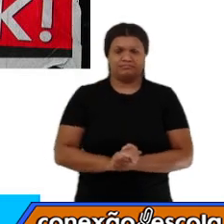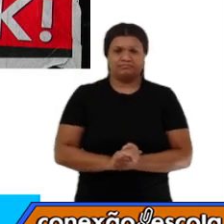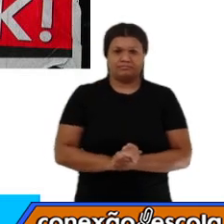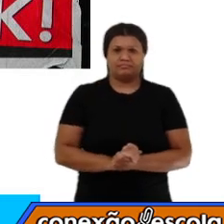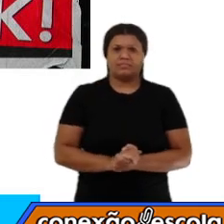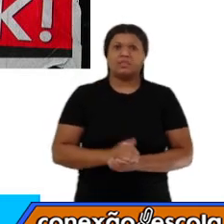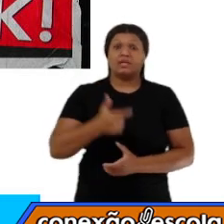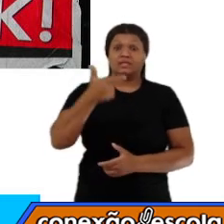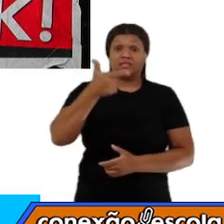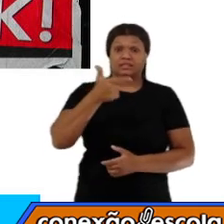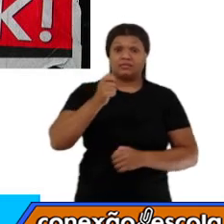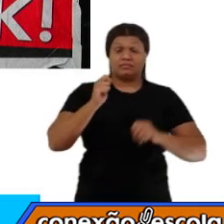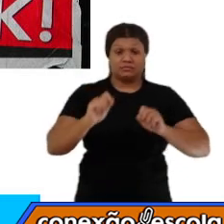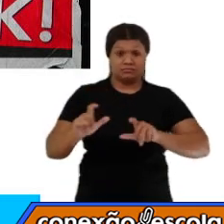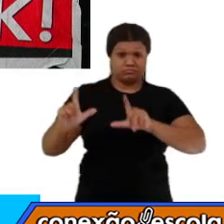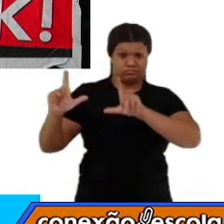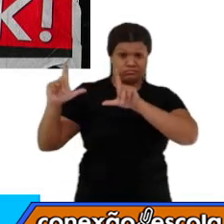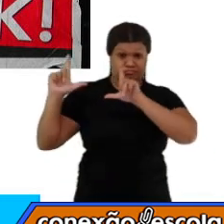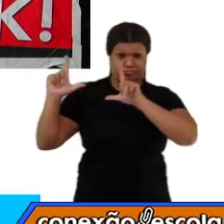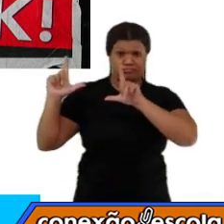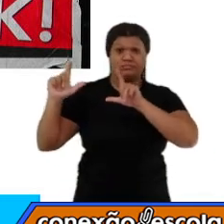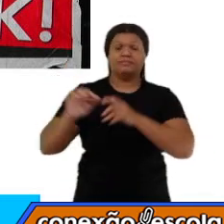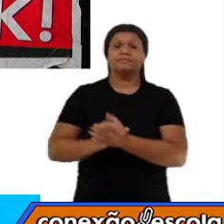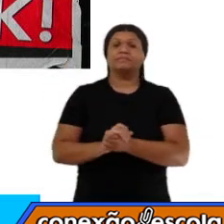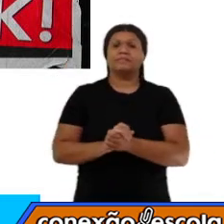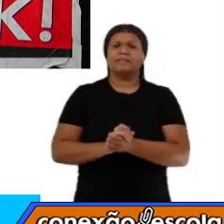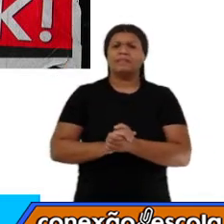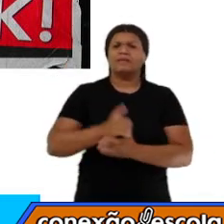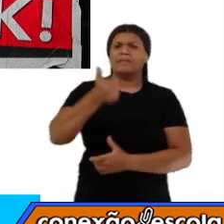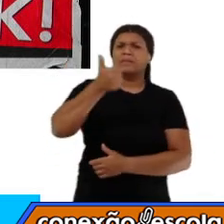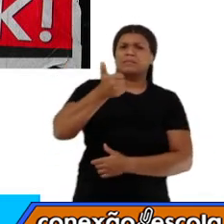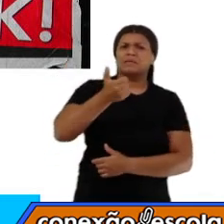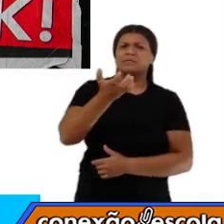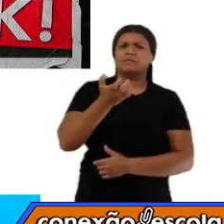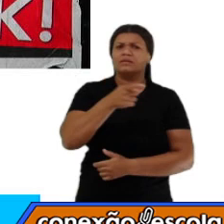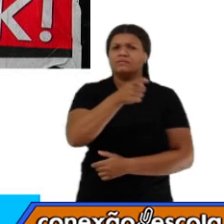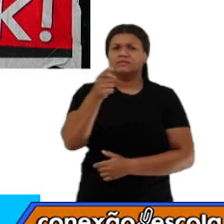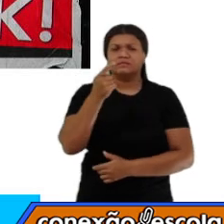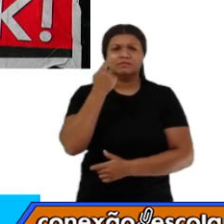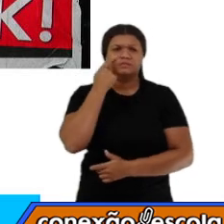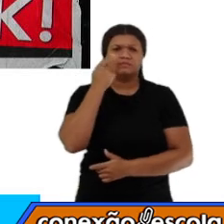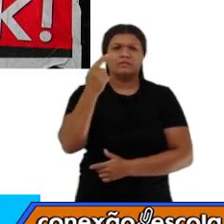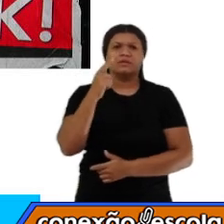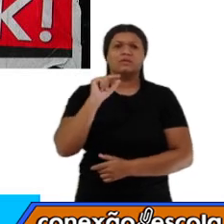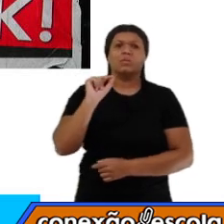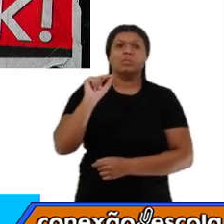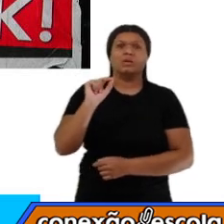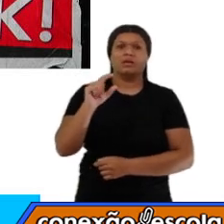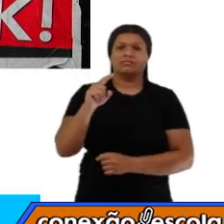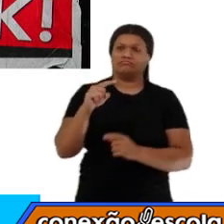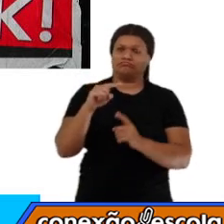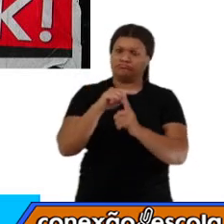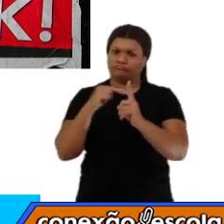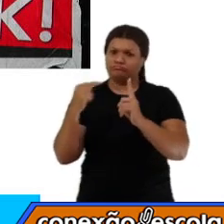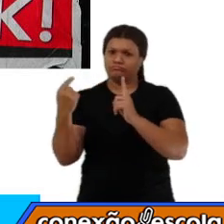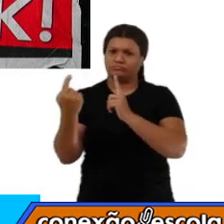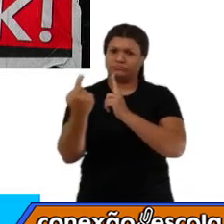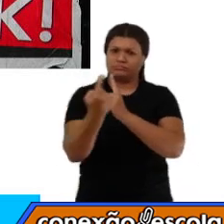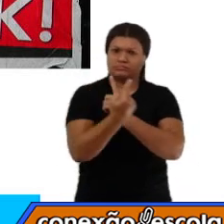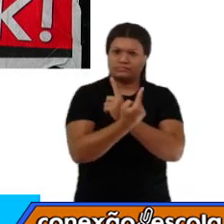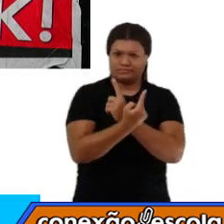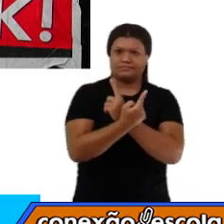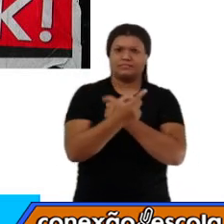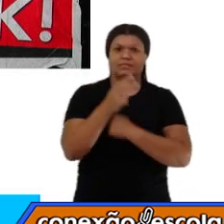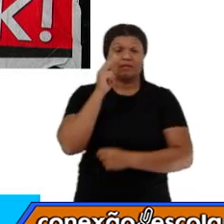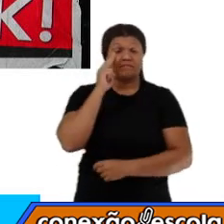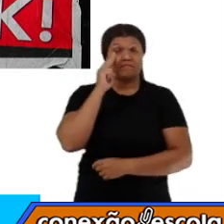segunda imagem, gente, primeiro eu gostaria que vocês observassem o que está ao redor da imagem. Olha só,